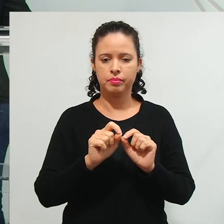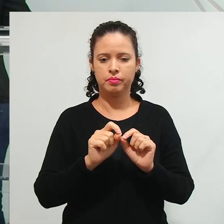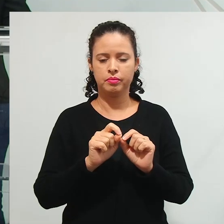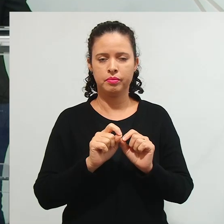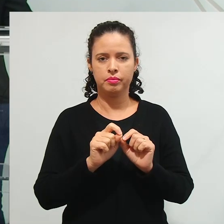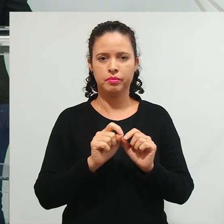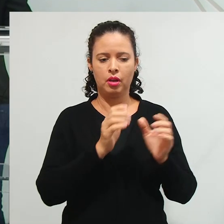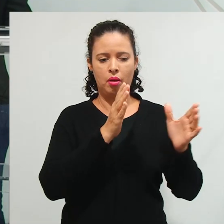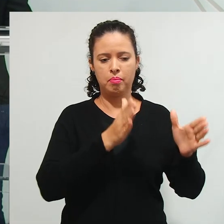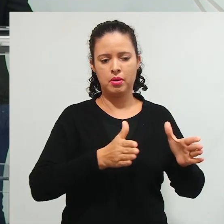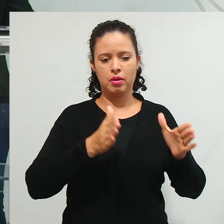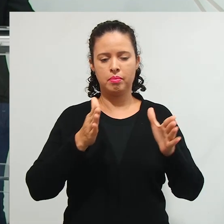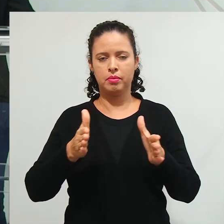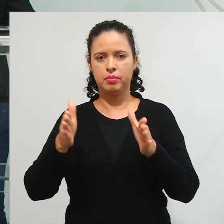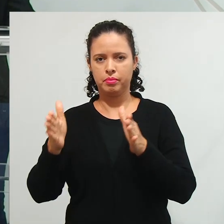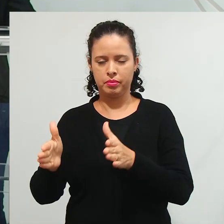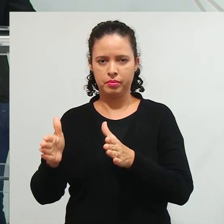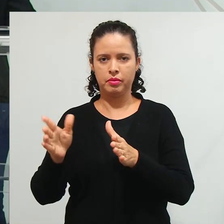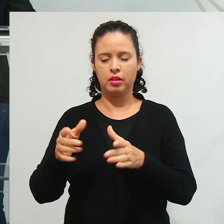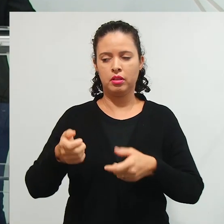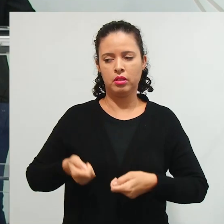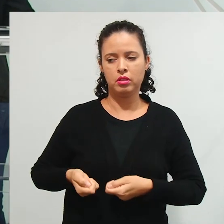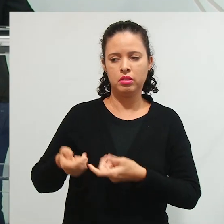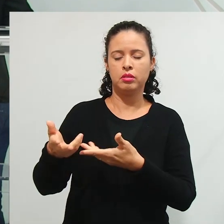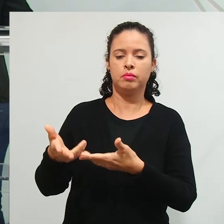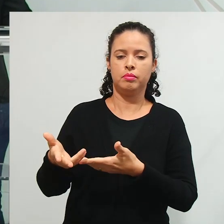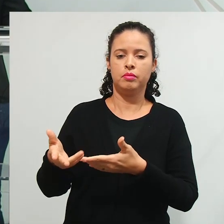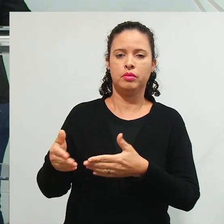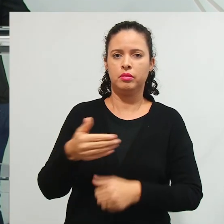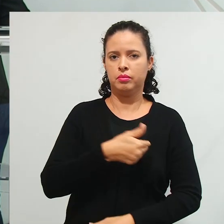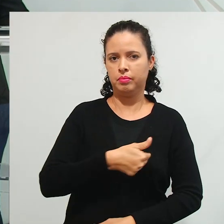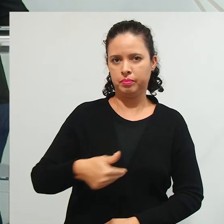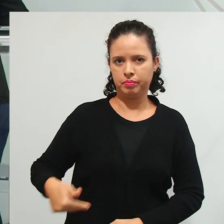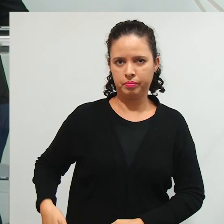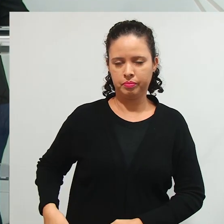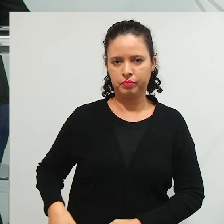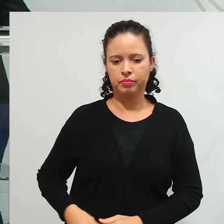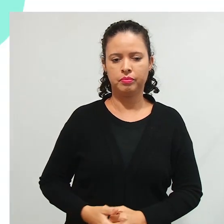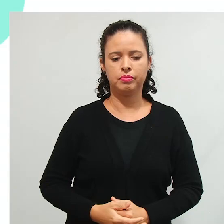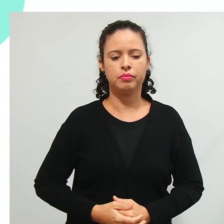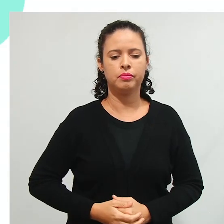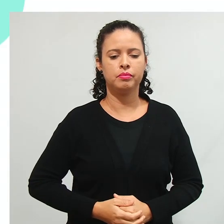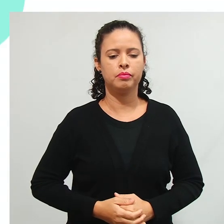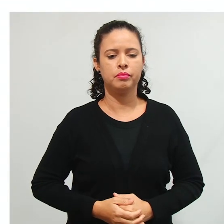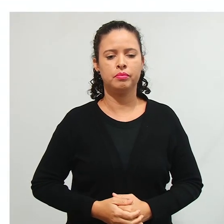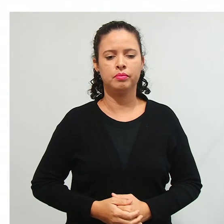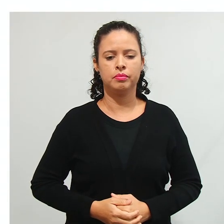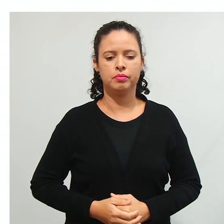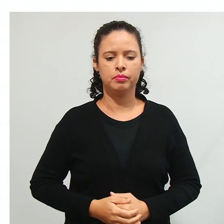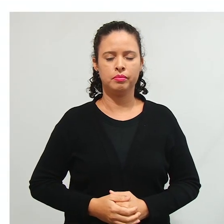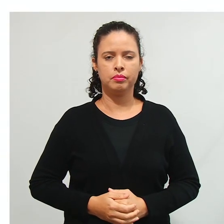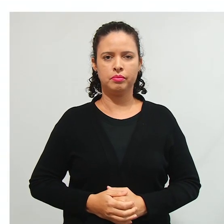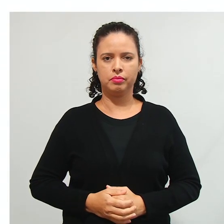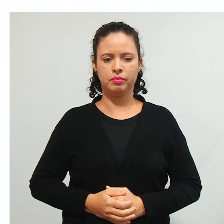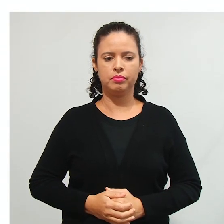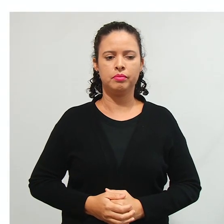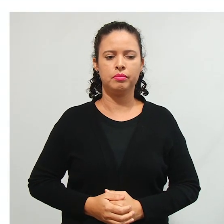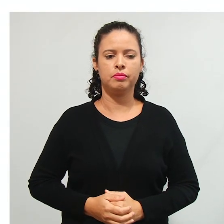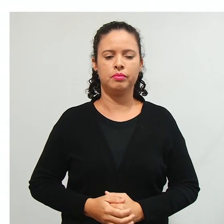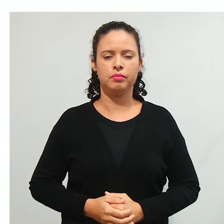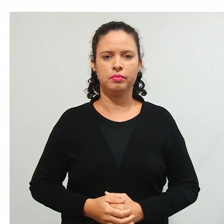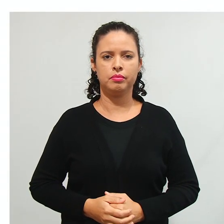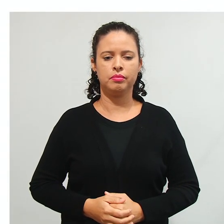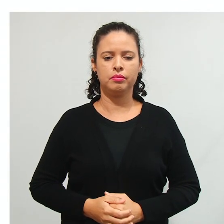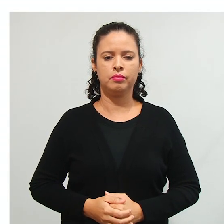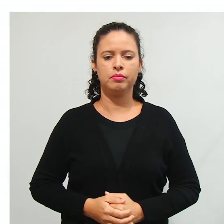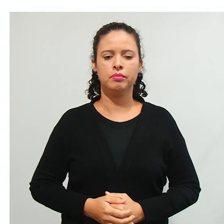os estágios da despesa pública. Vamos lá. Bom, os estágios da